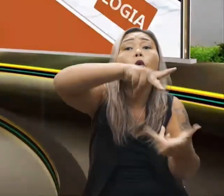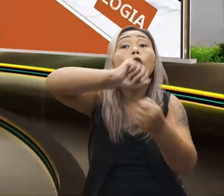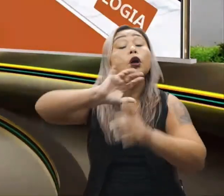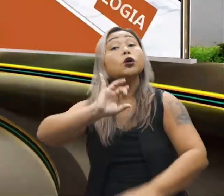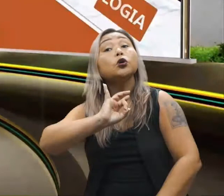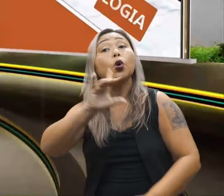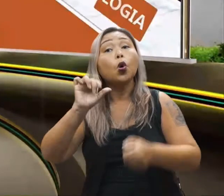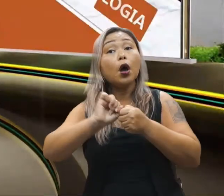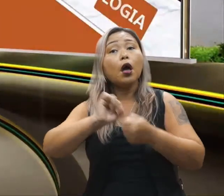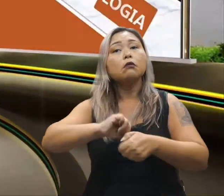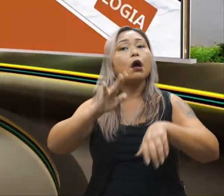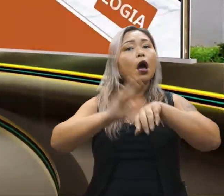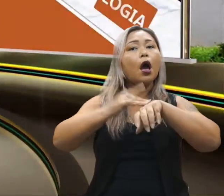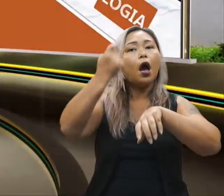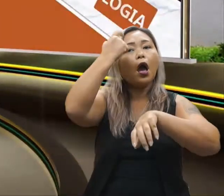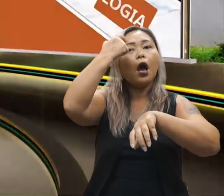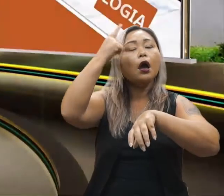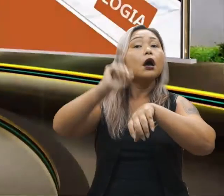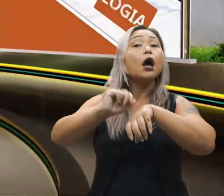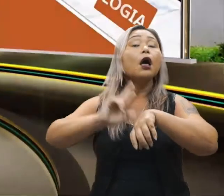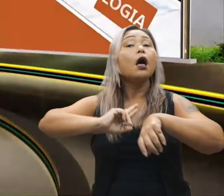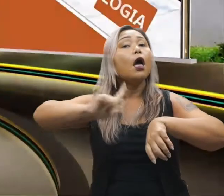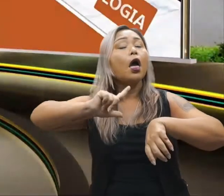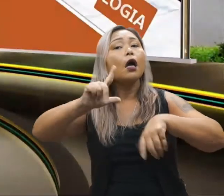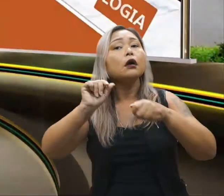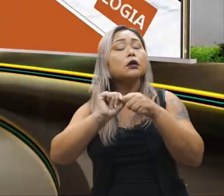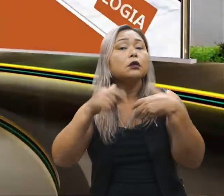a ideia de escravidão não era uma